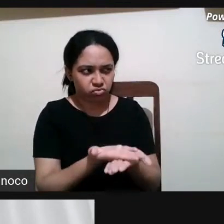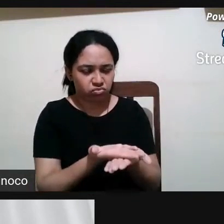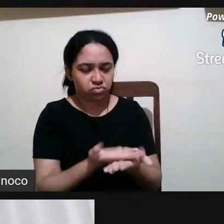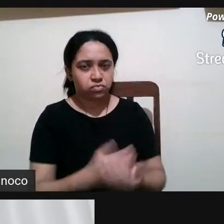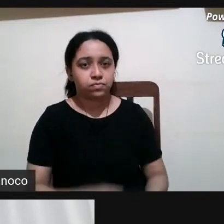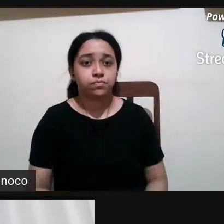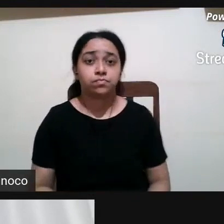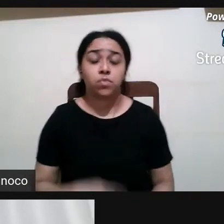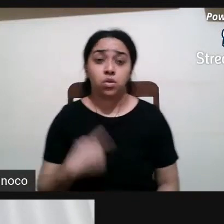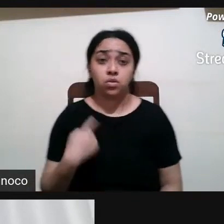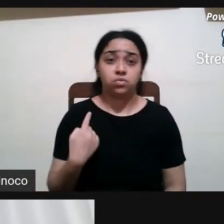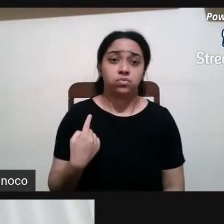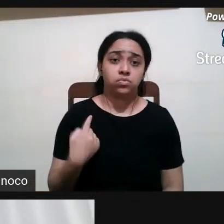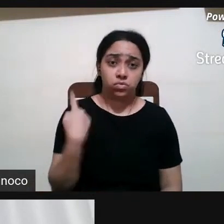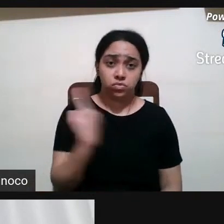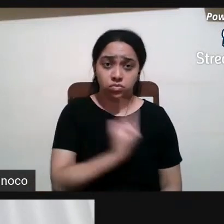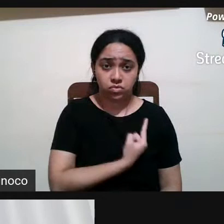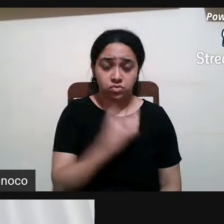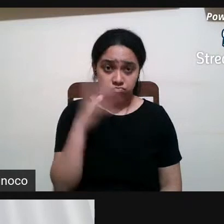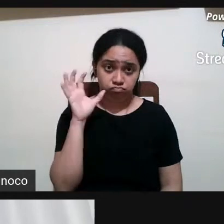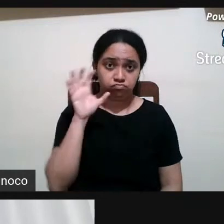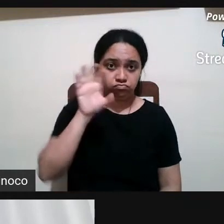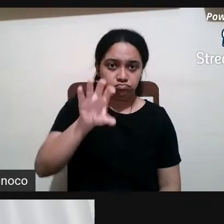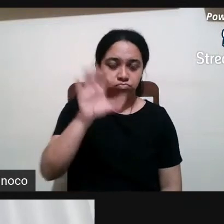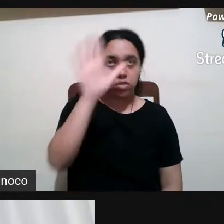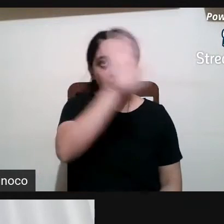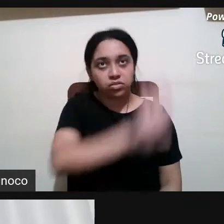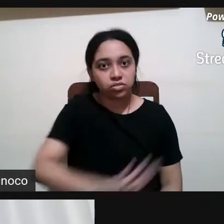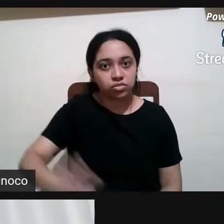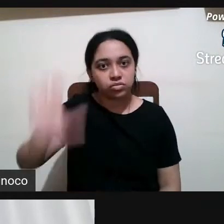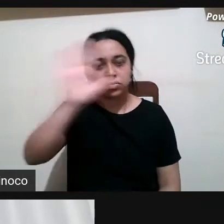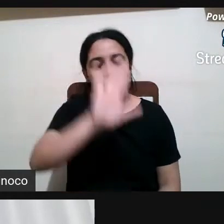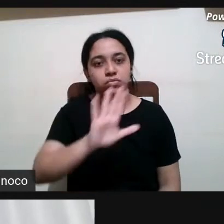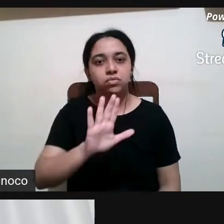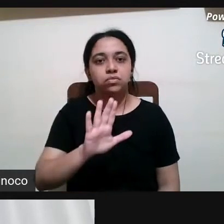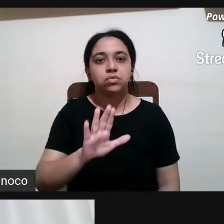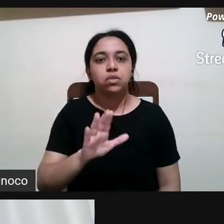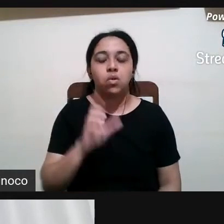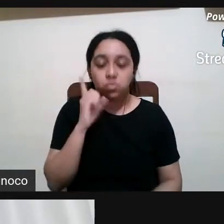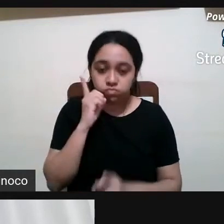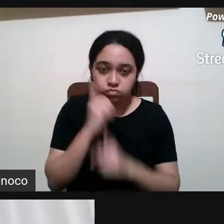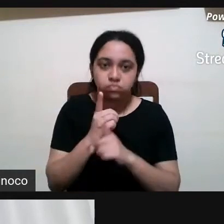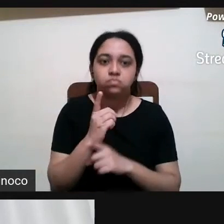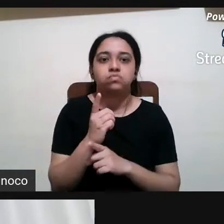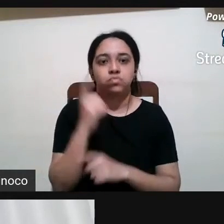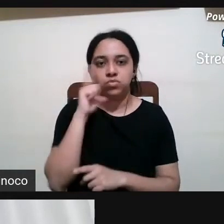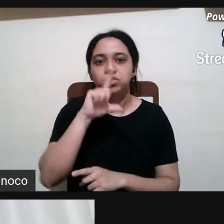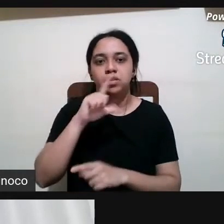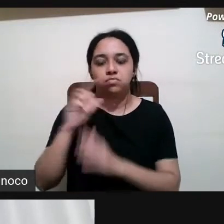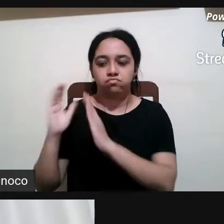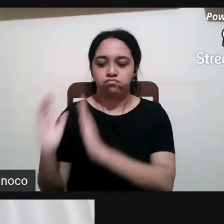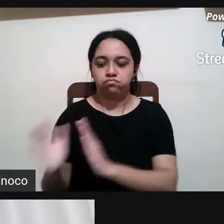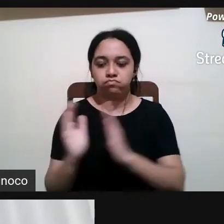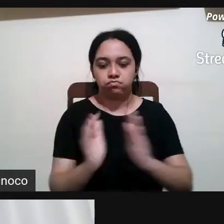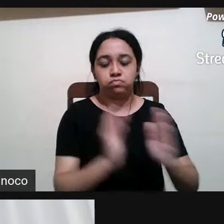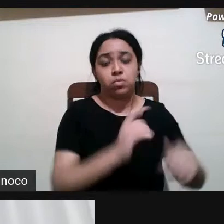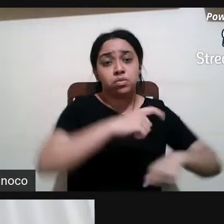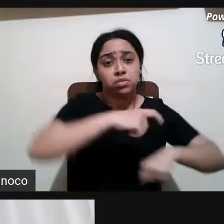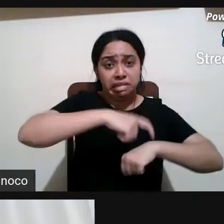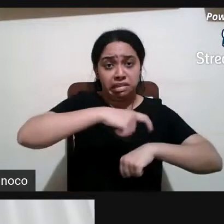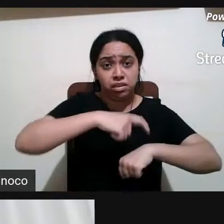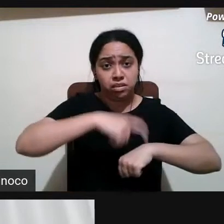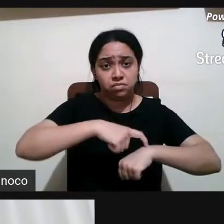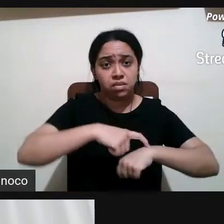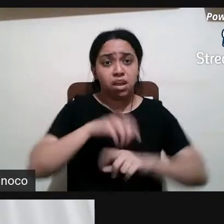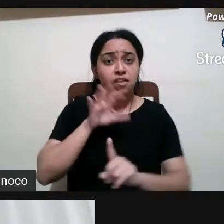nossa região tem trabalhos que conseguiram identificar essa temporalidade, como eu falei, pelo também a